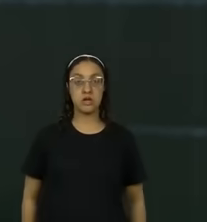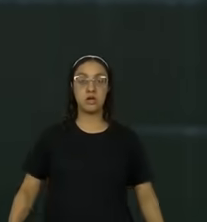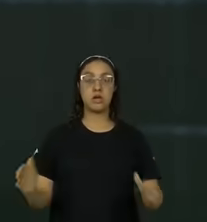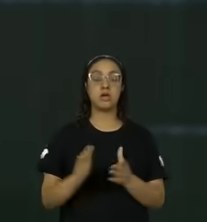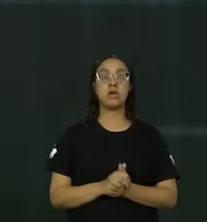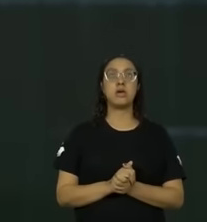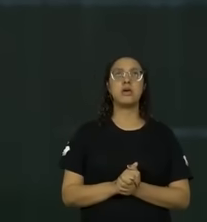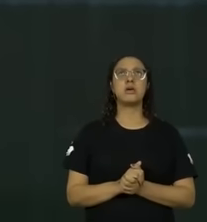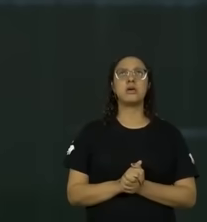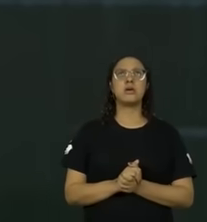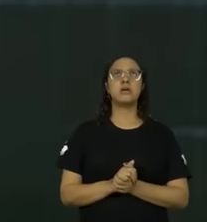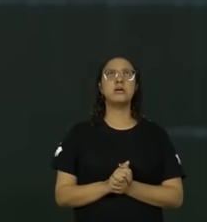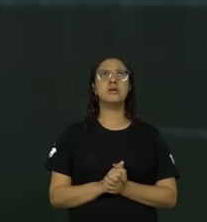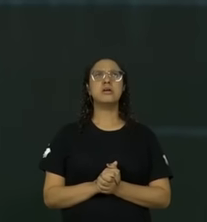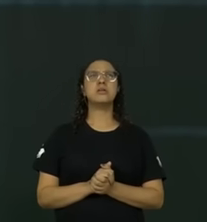O coração,